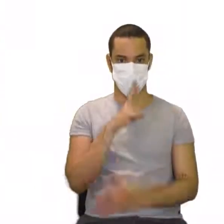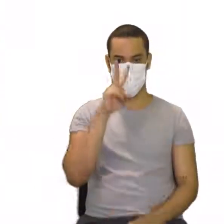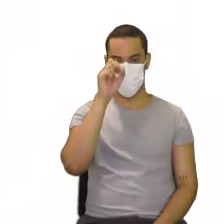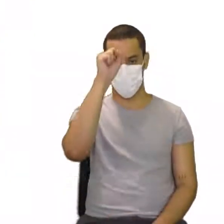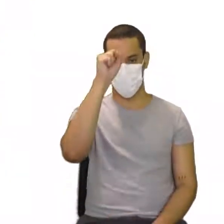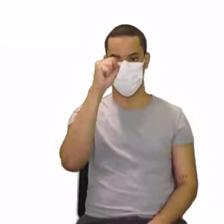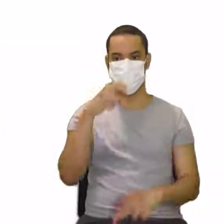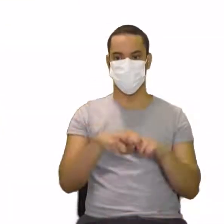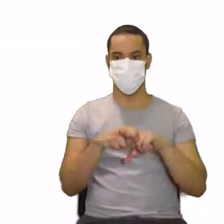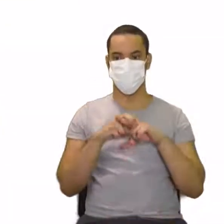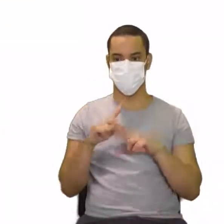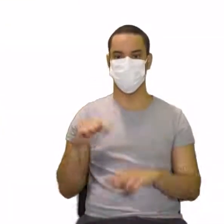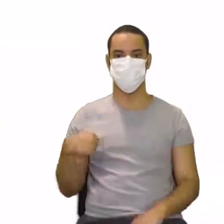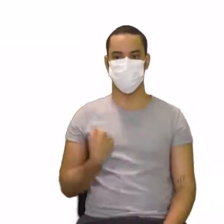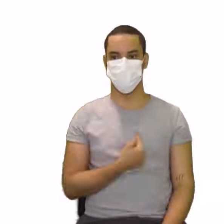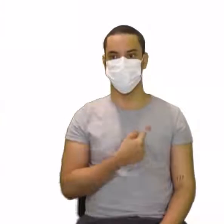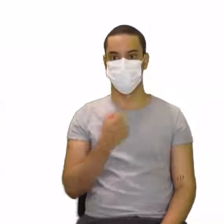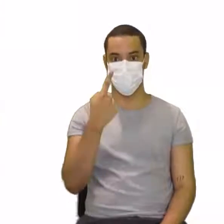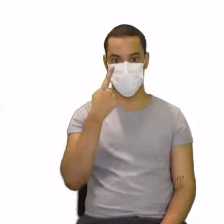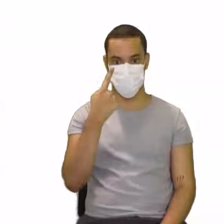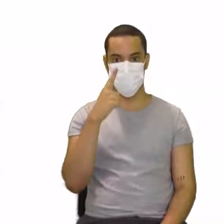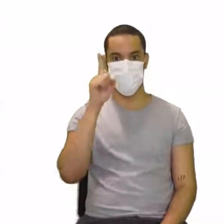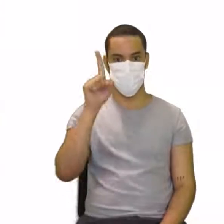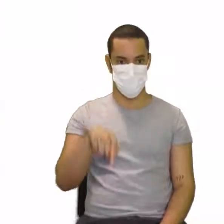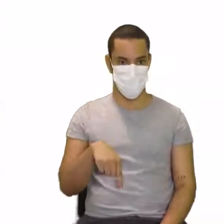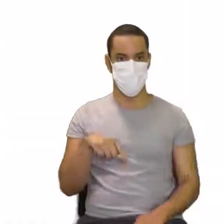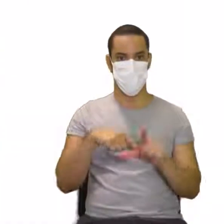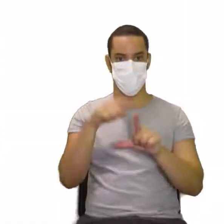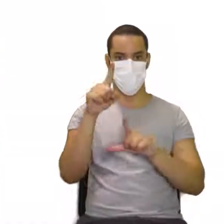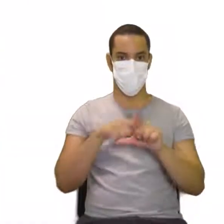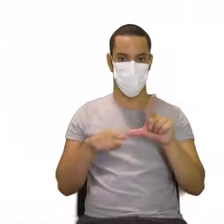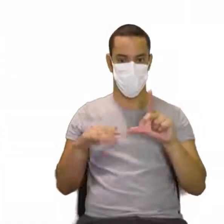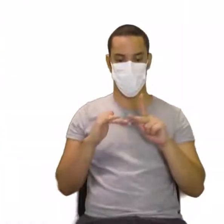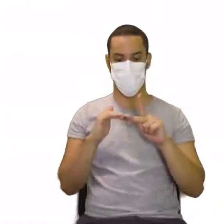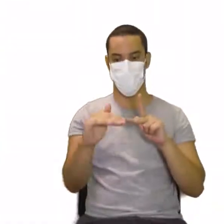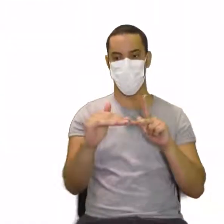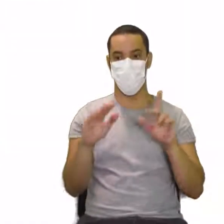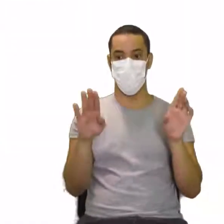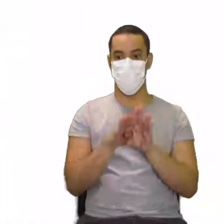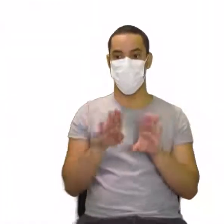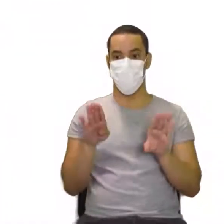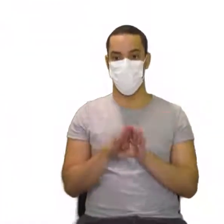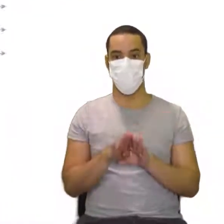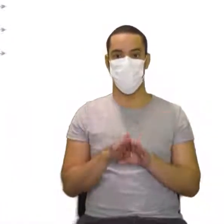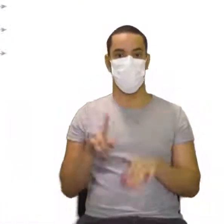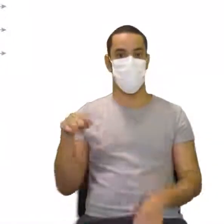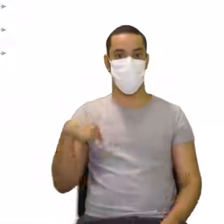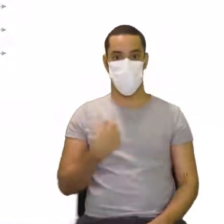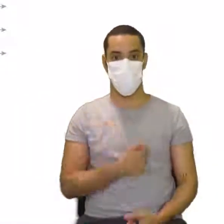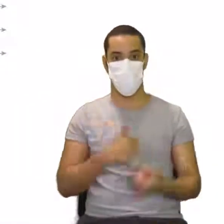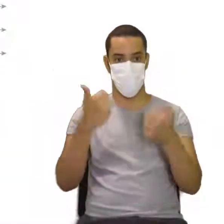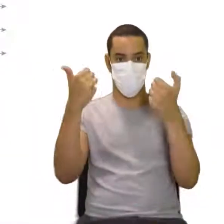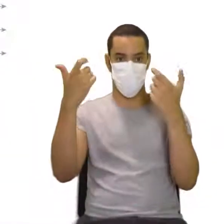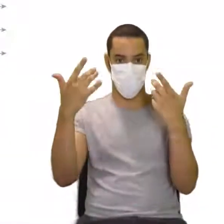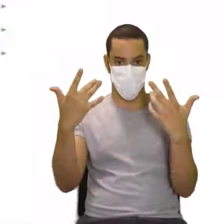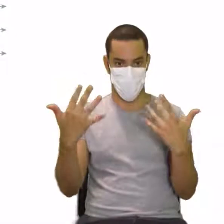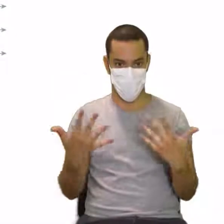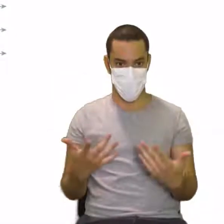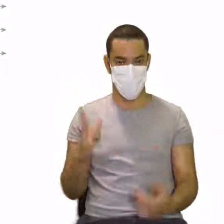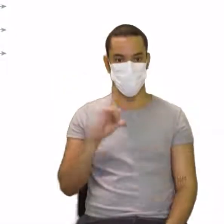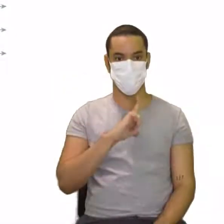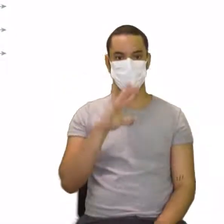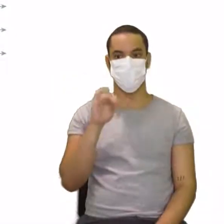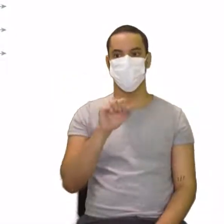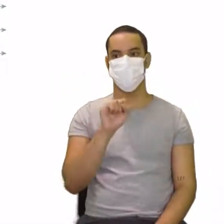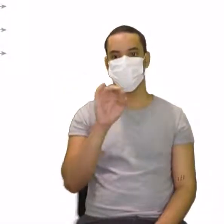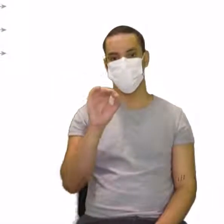ver que essa força aí ela é perpendicular. Ok? E para a gente exemplificar isso melhor, nós temos o caso.